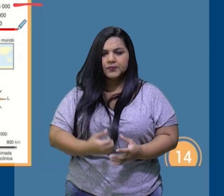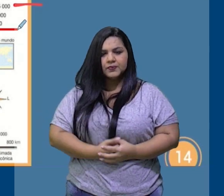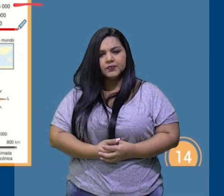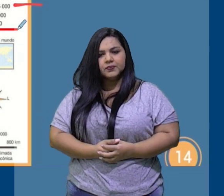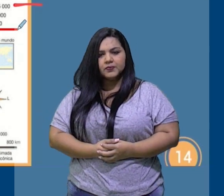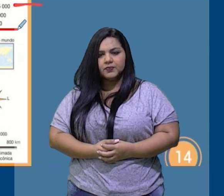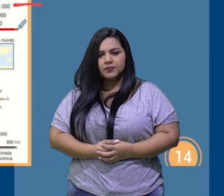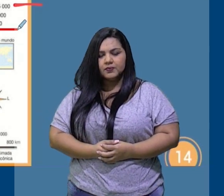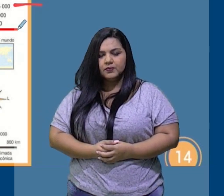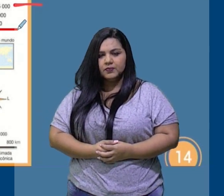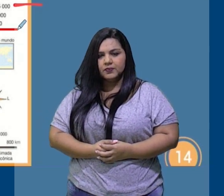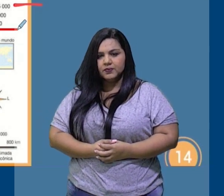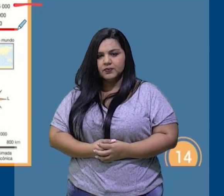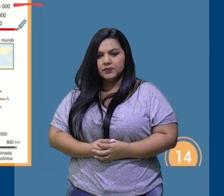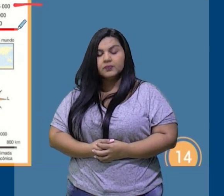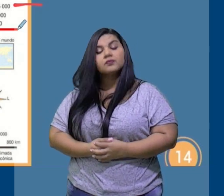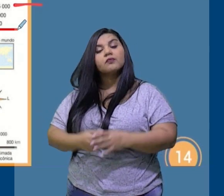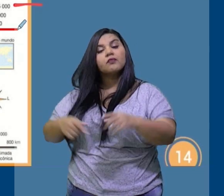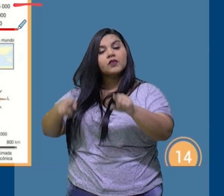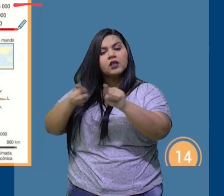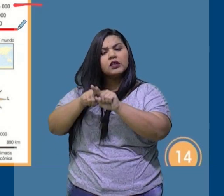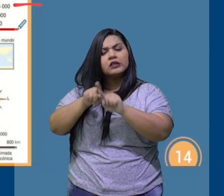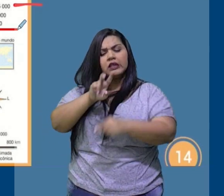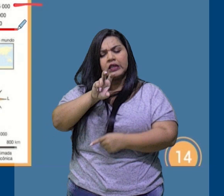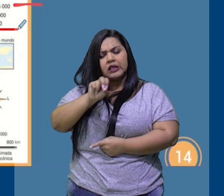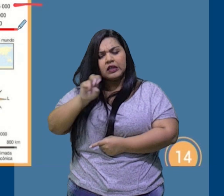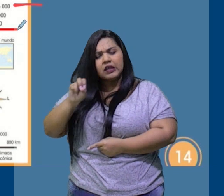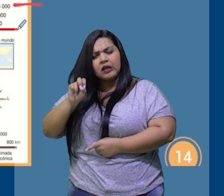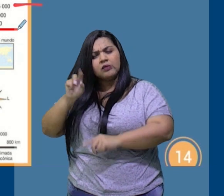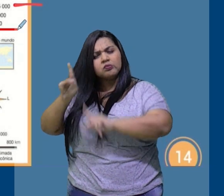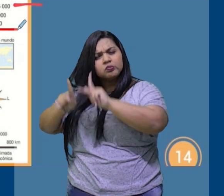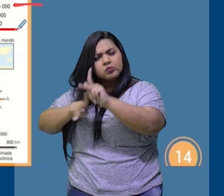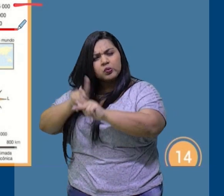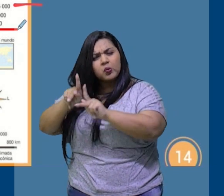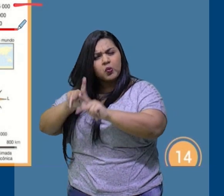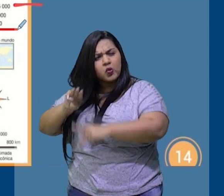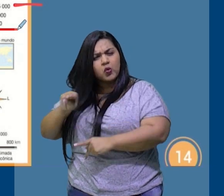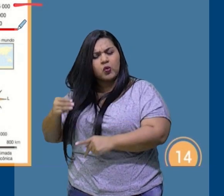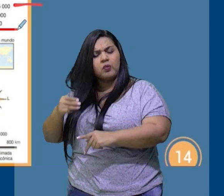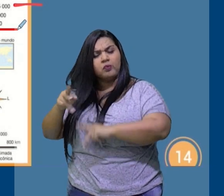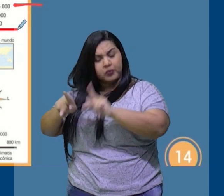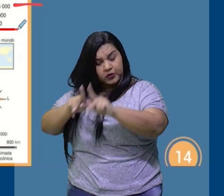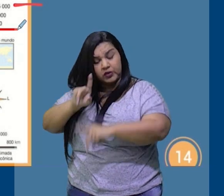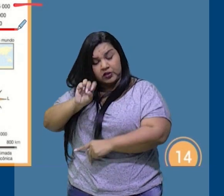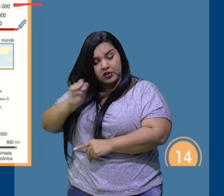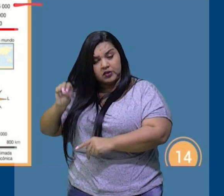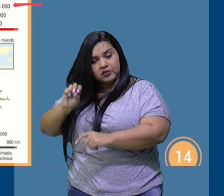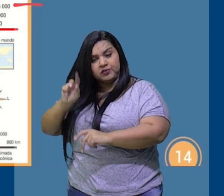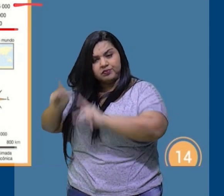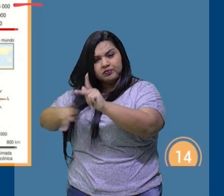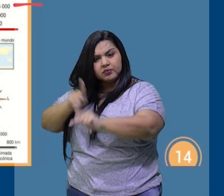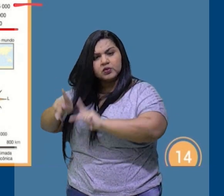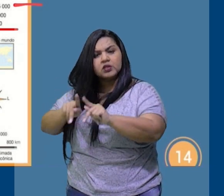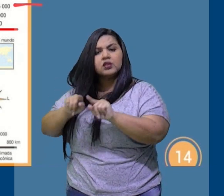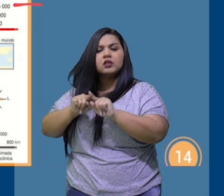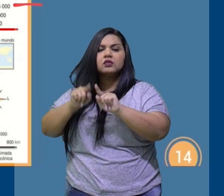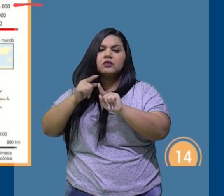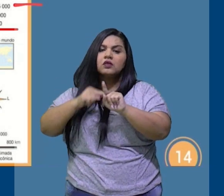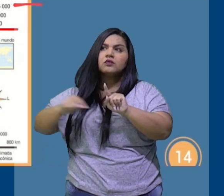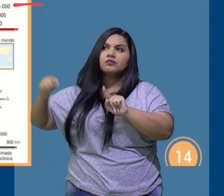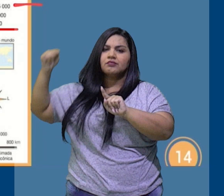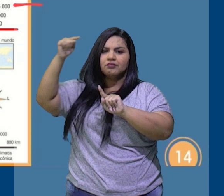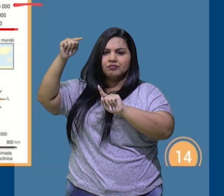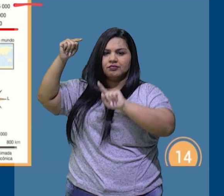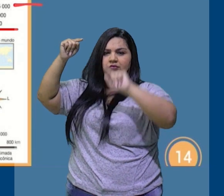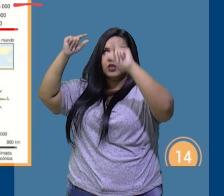mil, a 500 habitantes, né? De 251 a 500 habitantes. E aqui em cima a porcentagem, olha, então